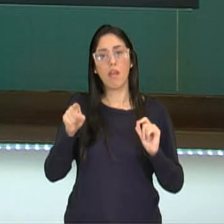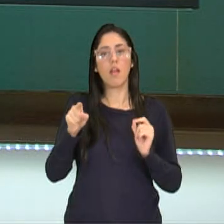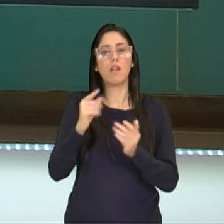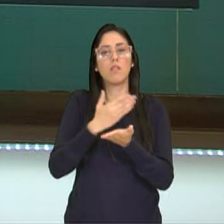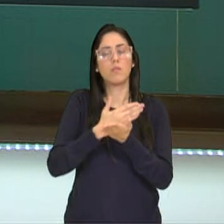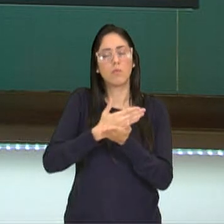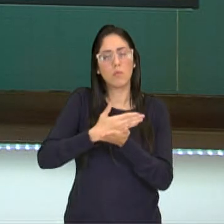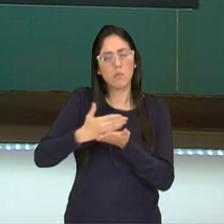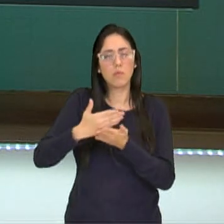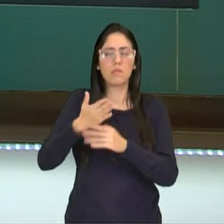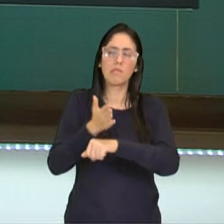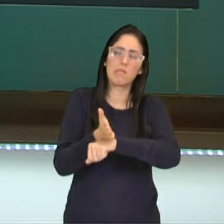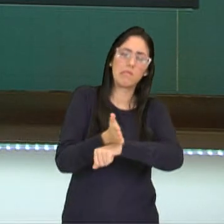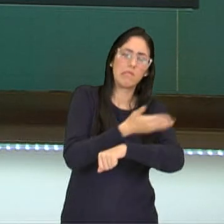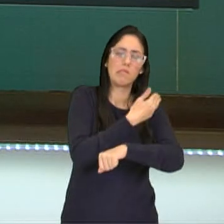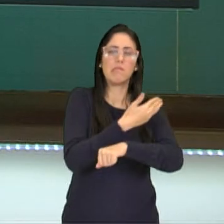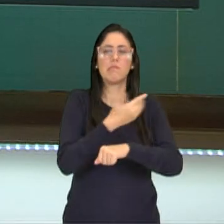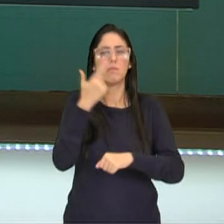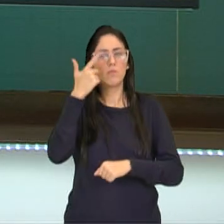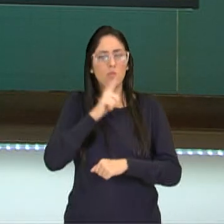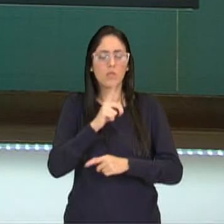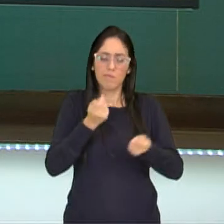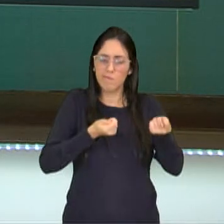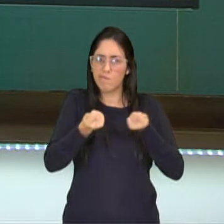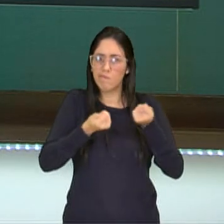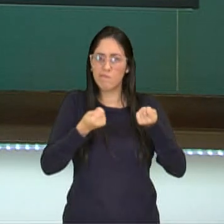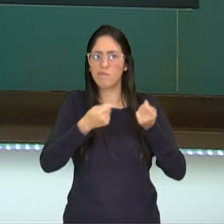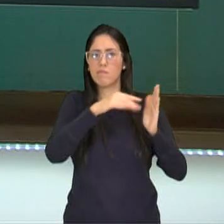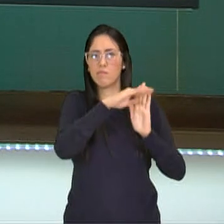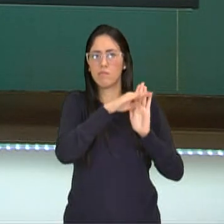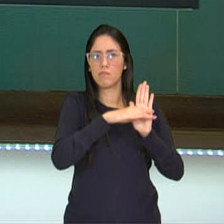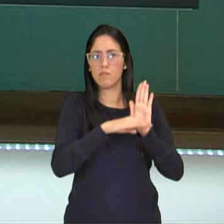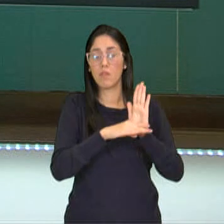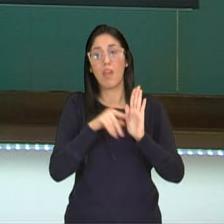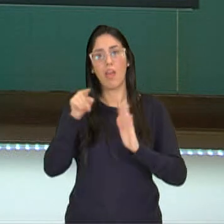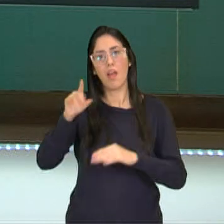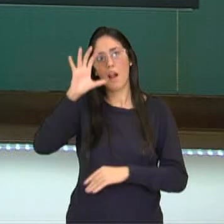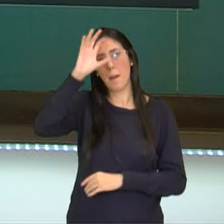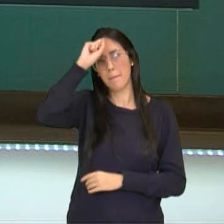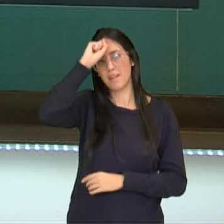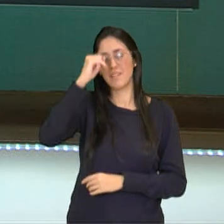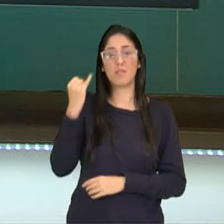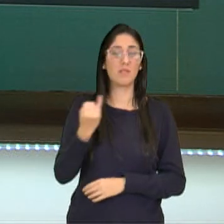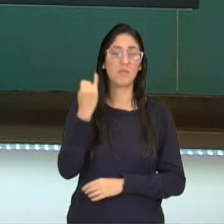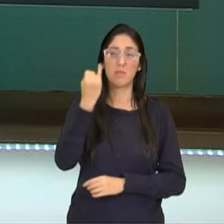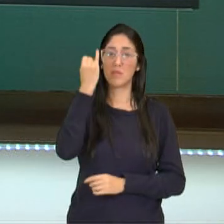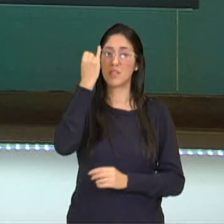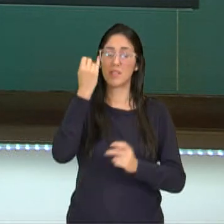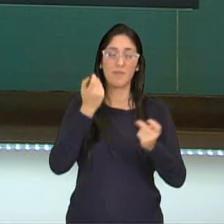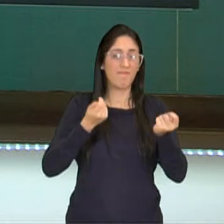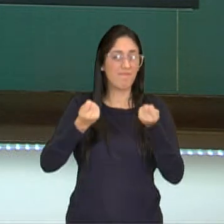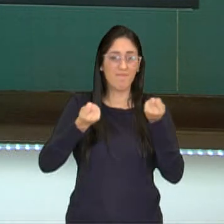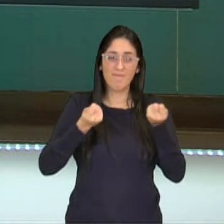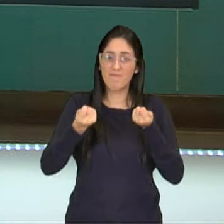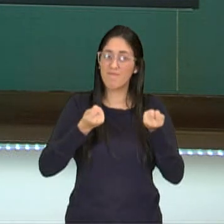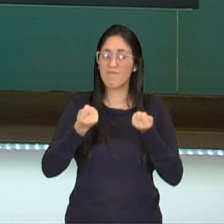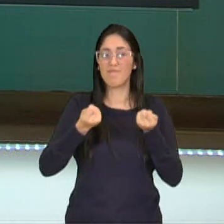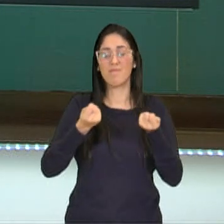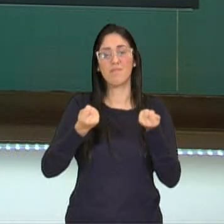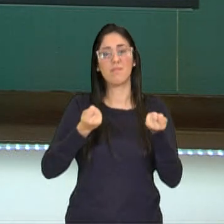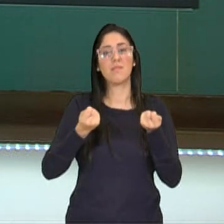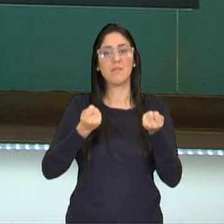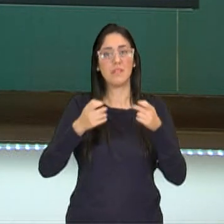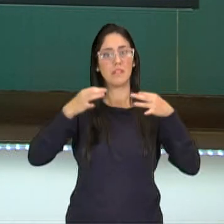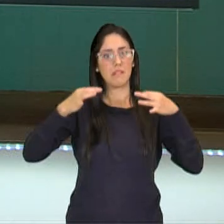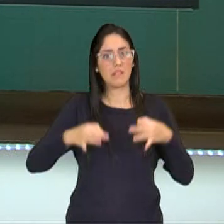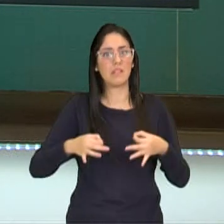cedo a fazer esse controle financeiro. Então ele aprendeu a importância de saber gastar e controlar esses resultados que ele